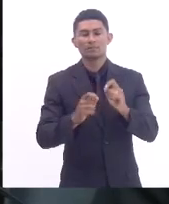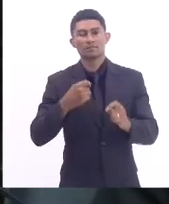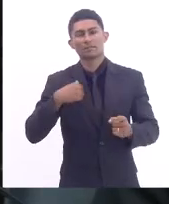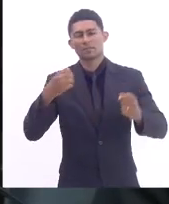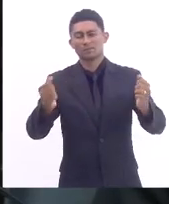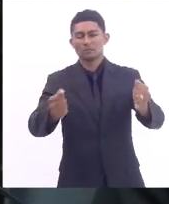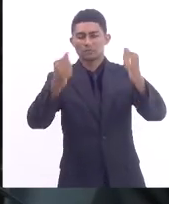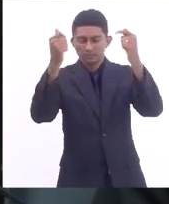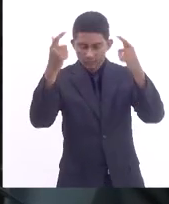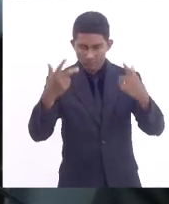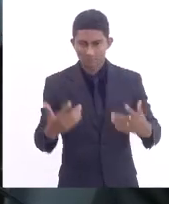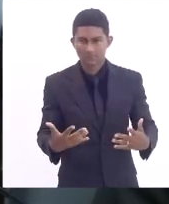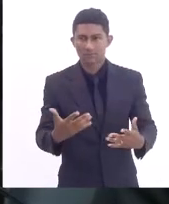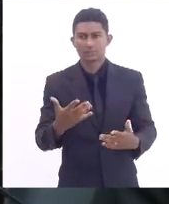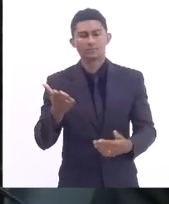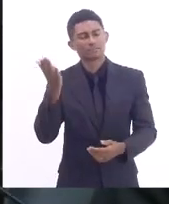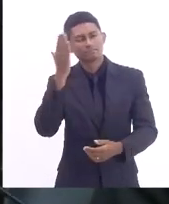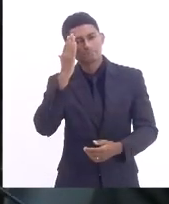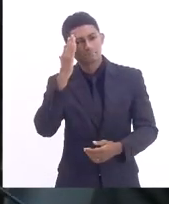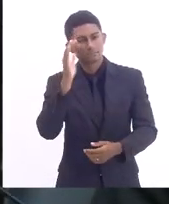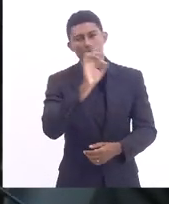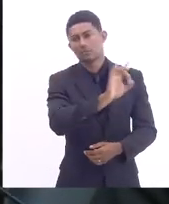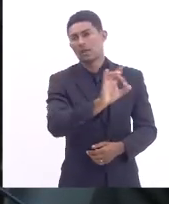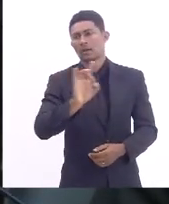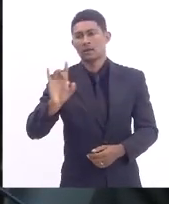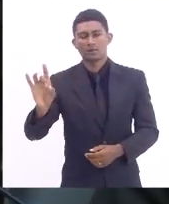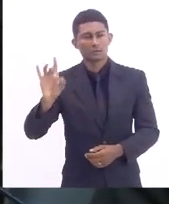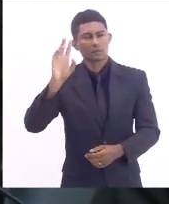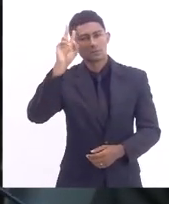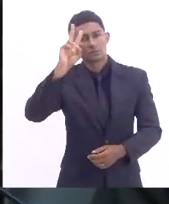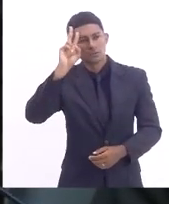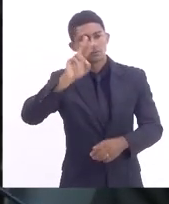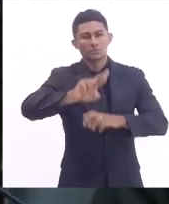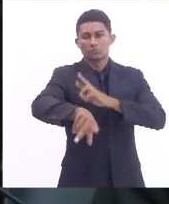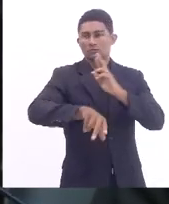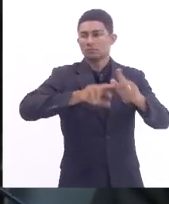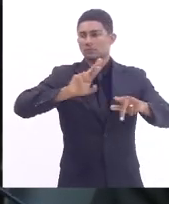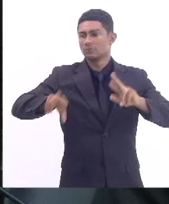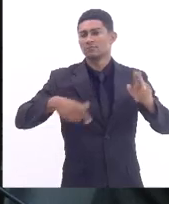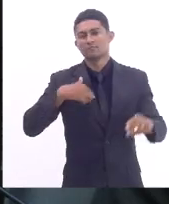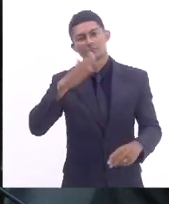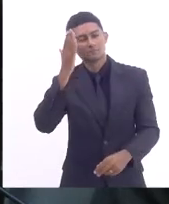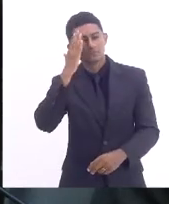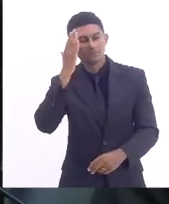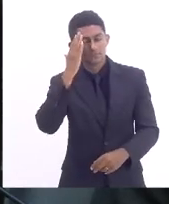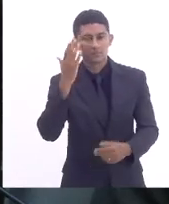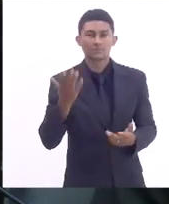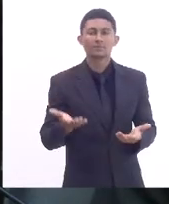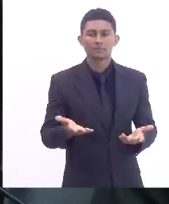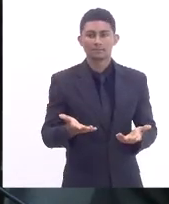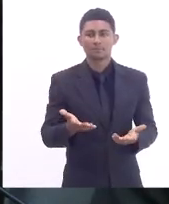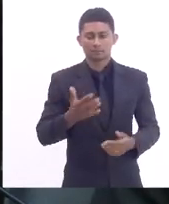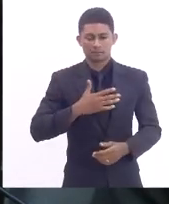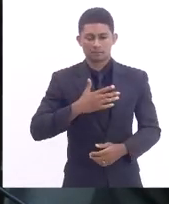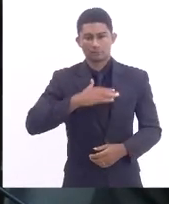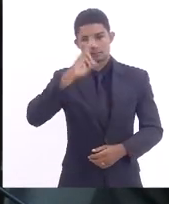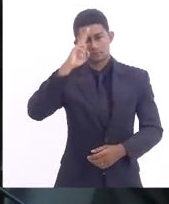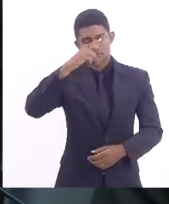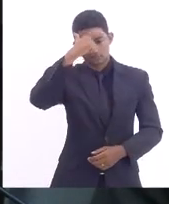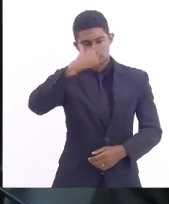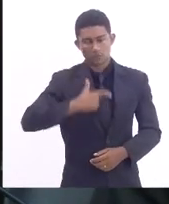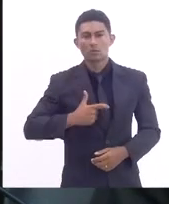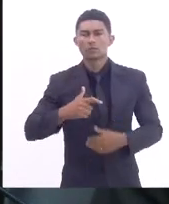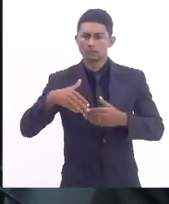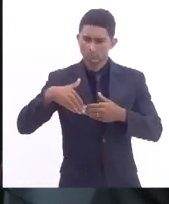tiquinho é óbvio que cada um aqui tem uma história e eu sei tenho plena consciência de que a minha história está sendo